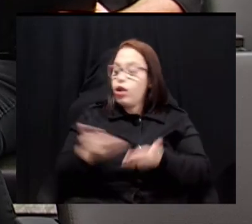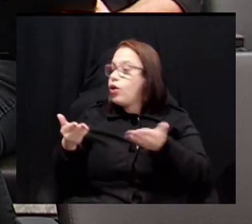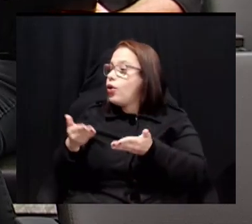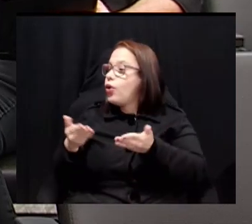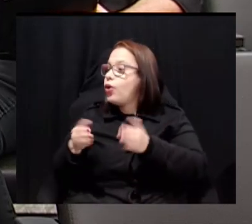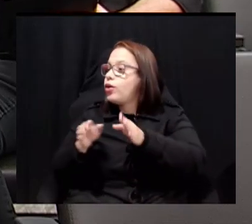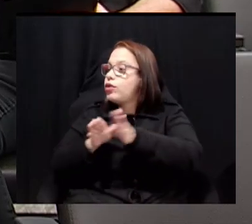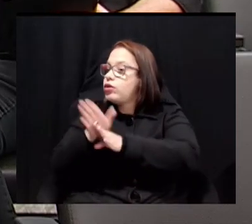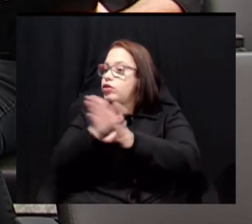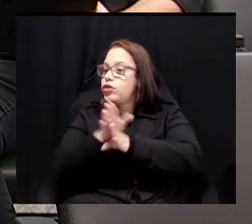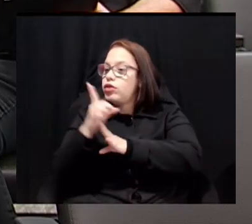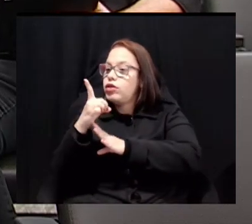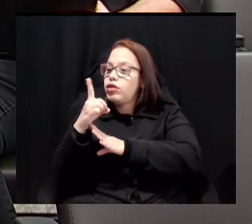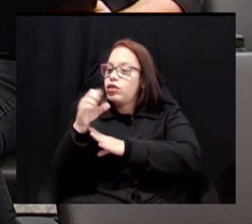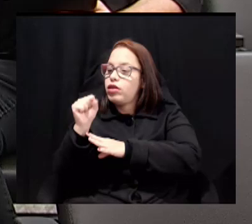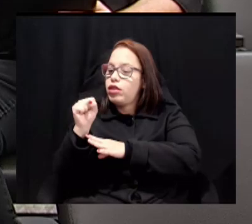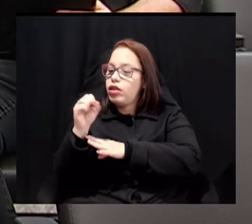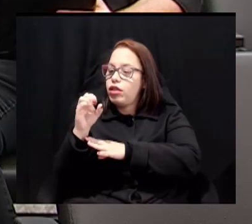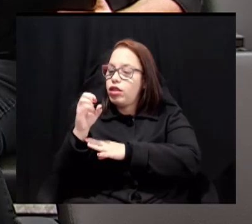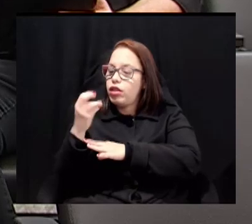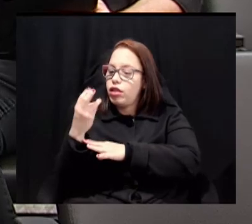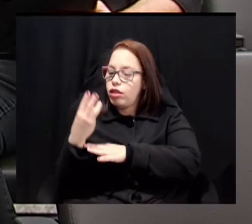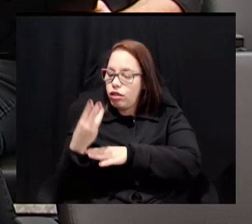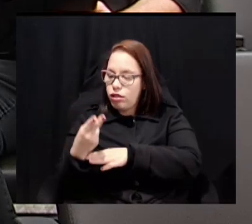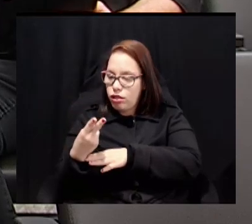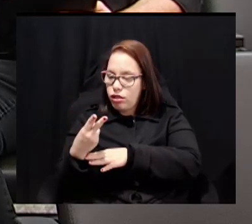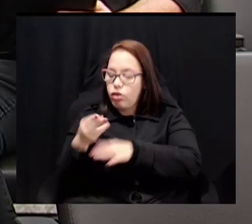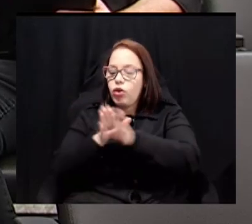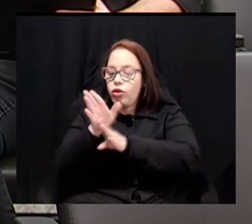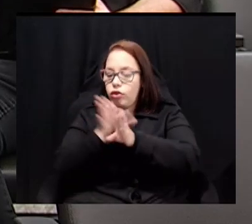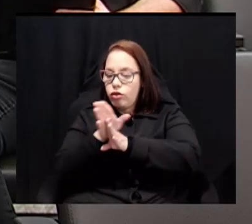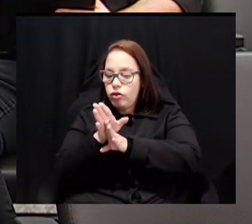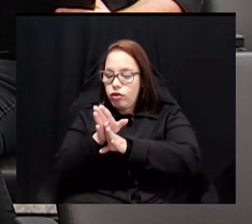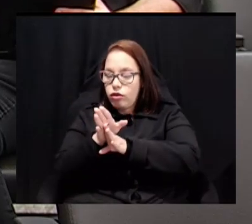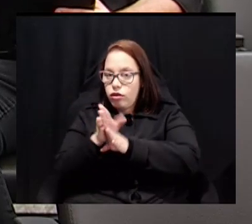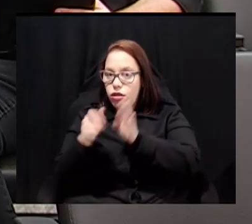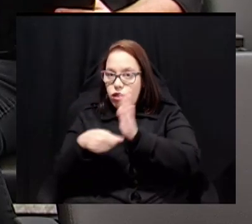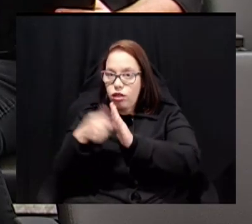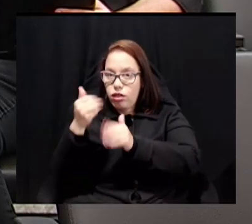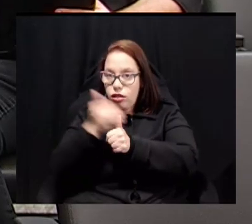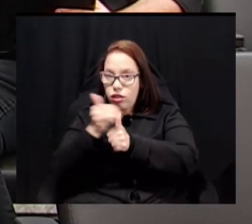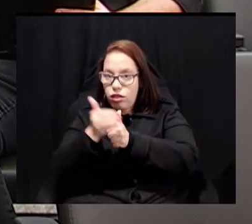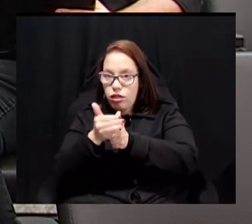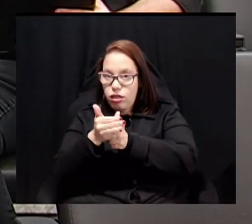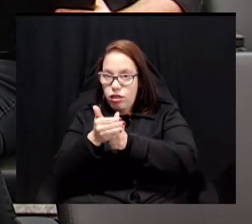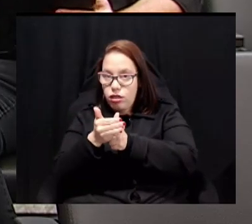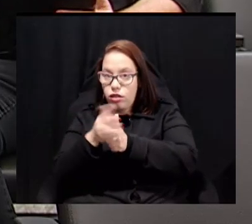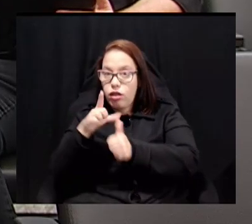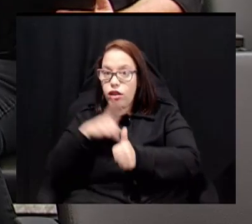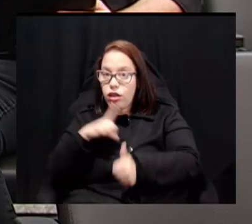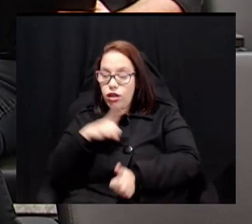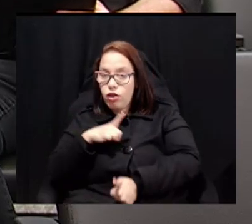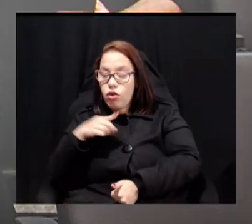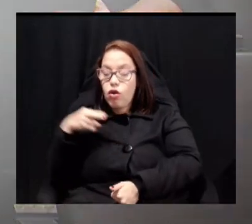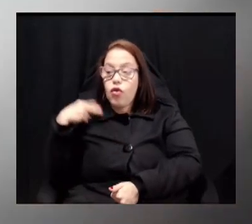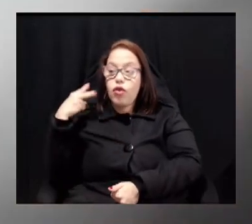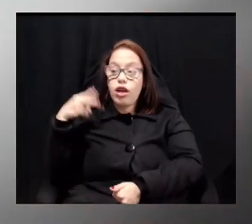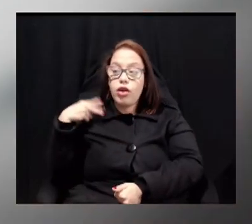tem 182 indicações, esse é o primeiro mandato. A gente tem uma aqui, vereador, que